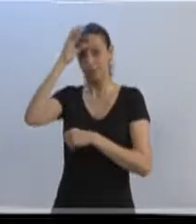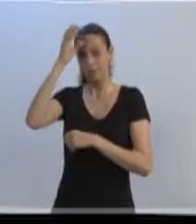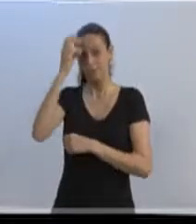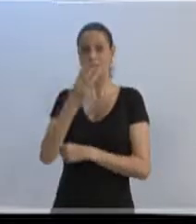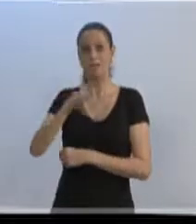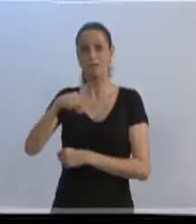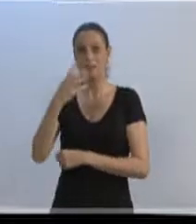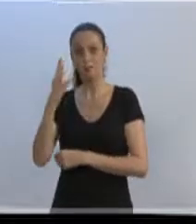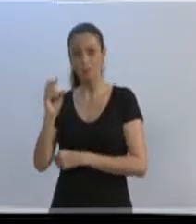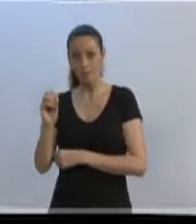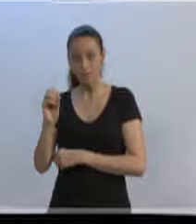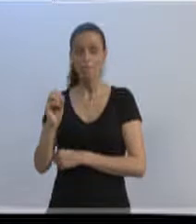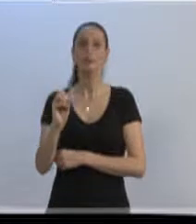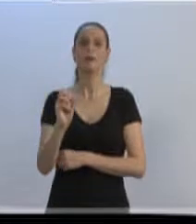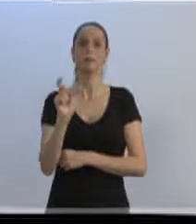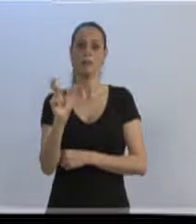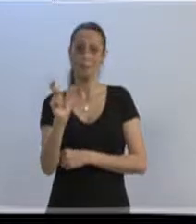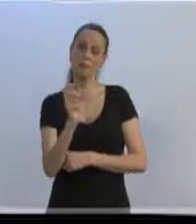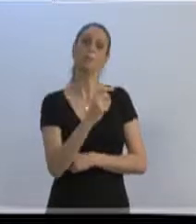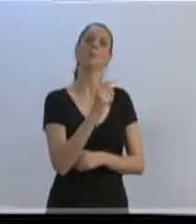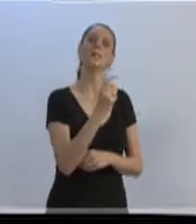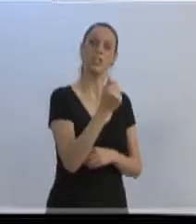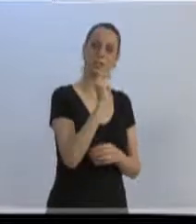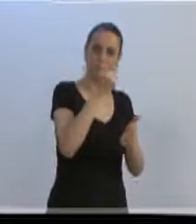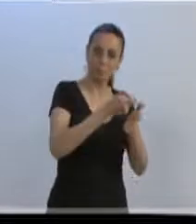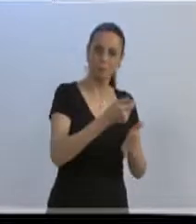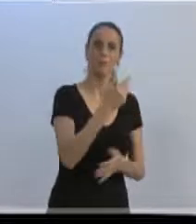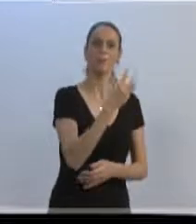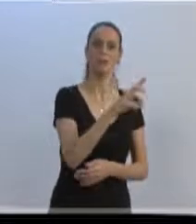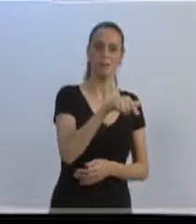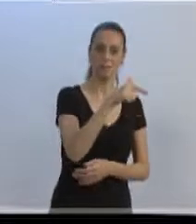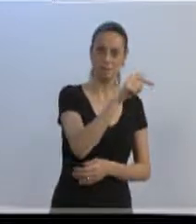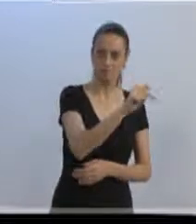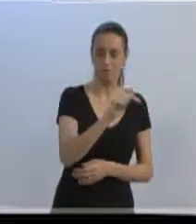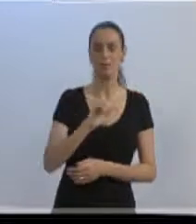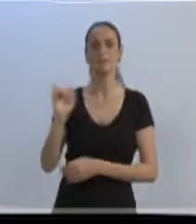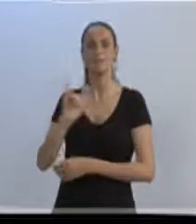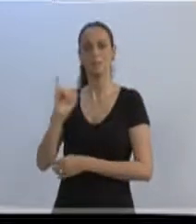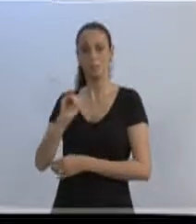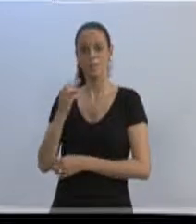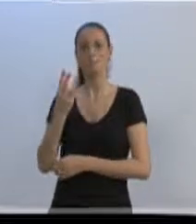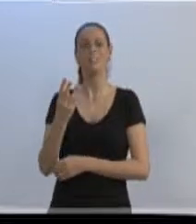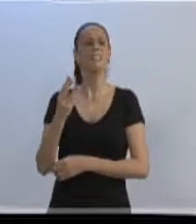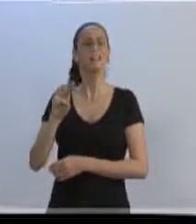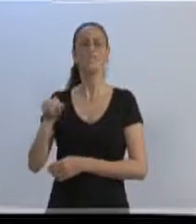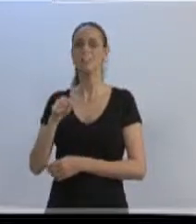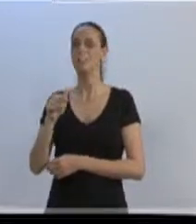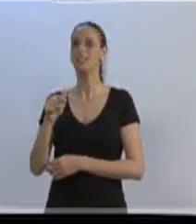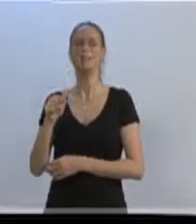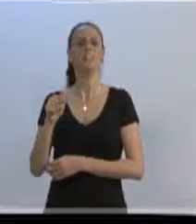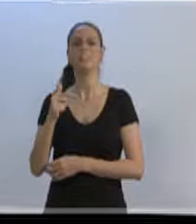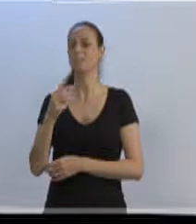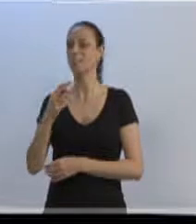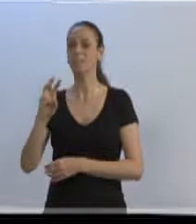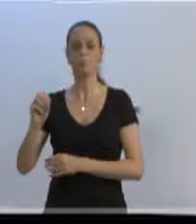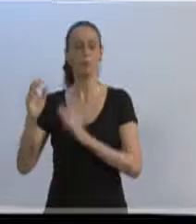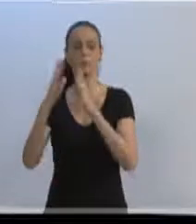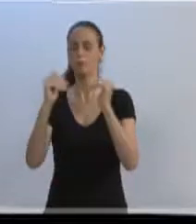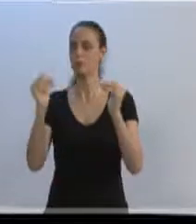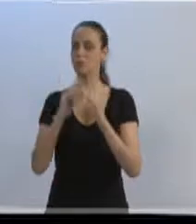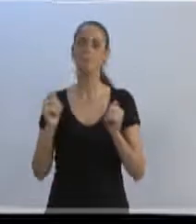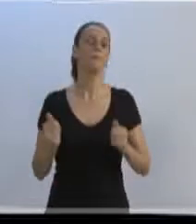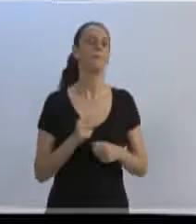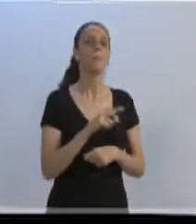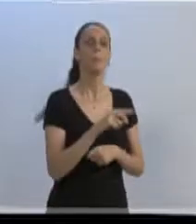cartão 3 70 no dinheiro e itajaí 363 no cartão 4 no dinheiro brusque 3 e 30 a 13 10